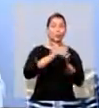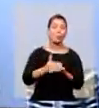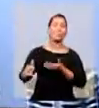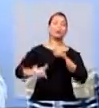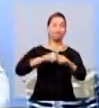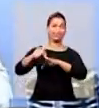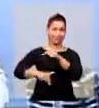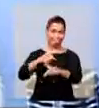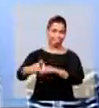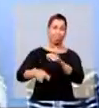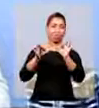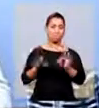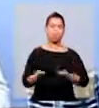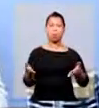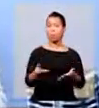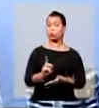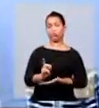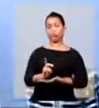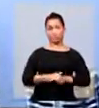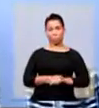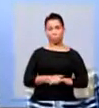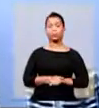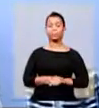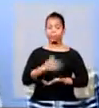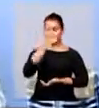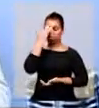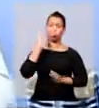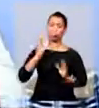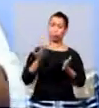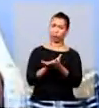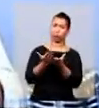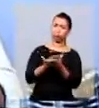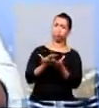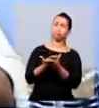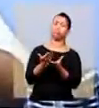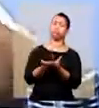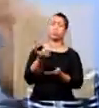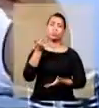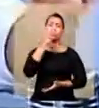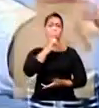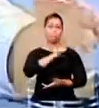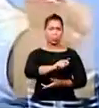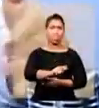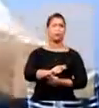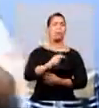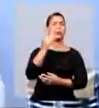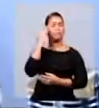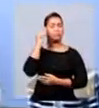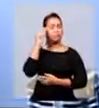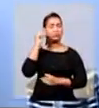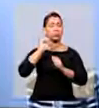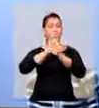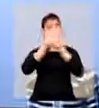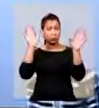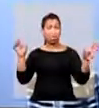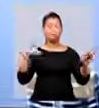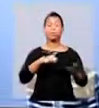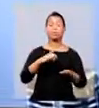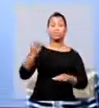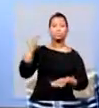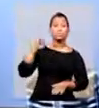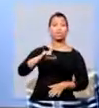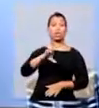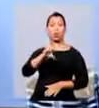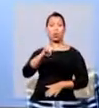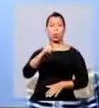já conseguem, têm esse melhor entendimento. E antigamente tinha o LOAS, né? Tem o LOAS, os benefícios, né, das pessoas. E aí os deficientes às